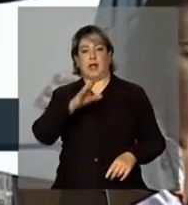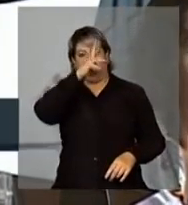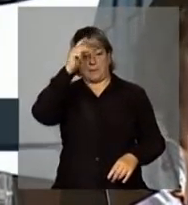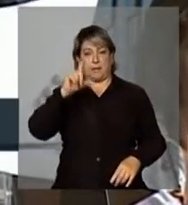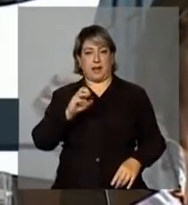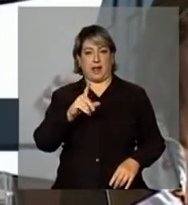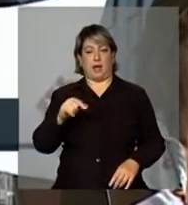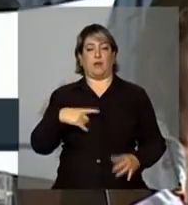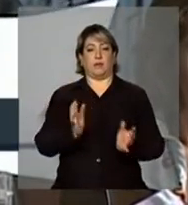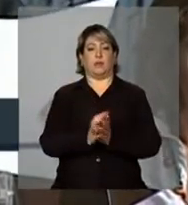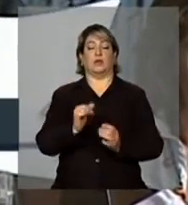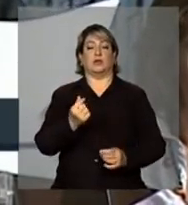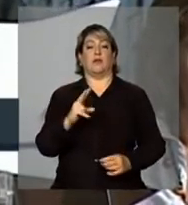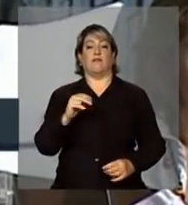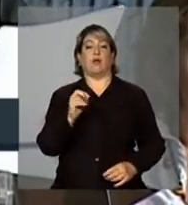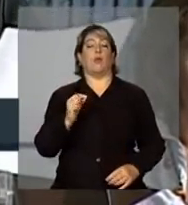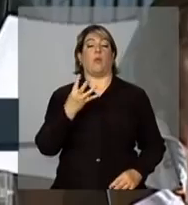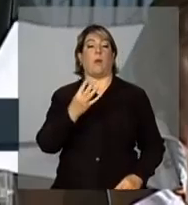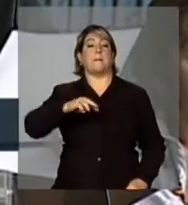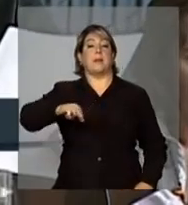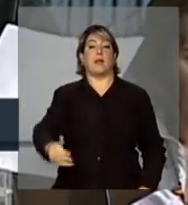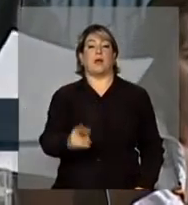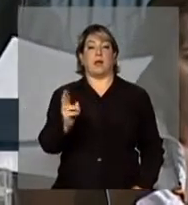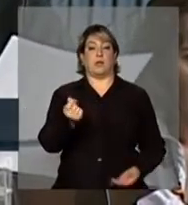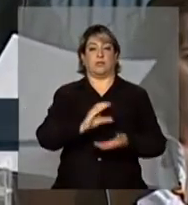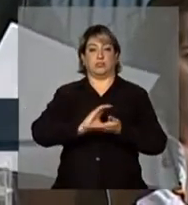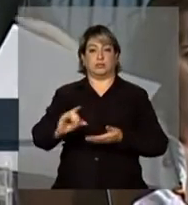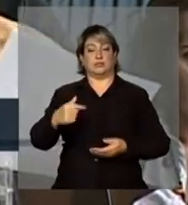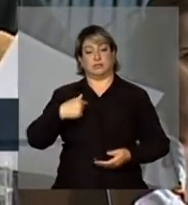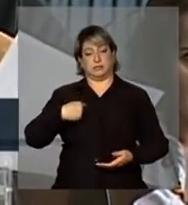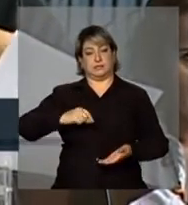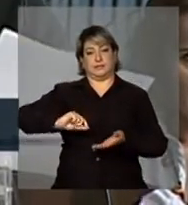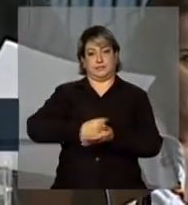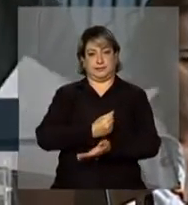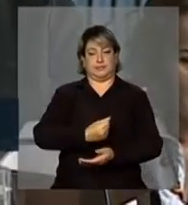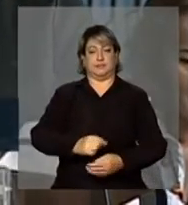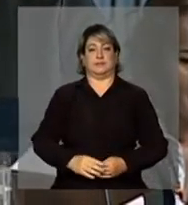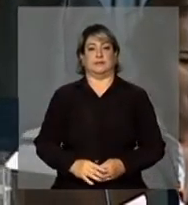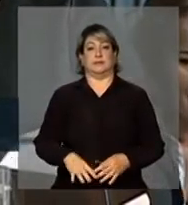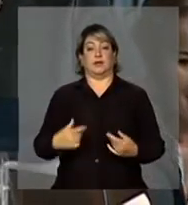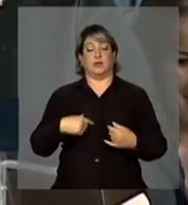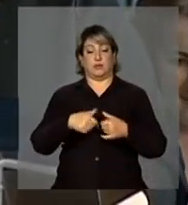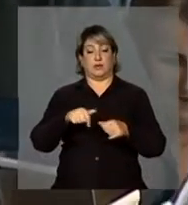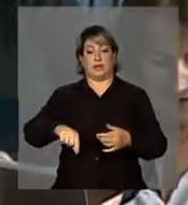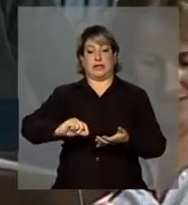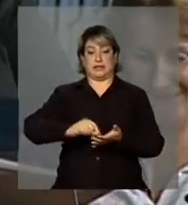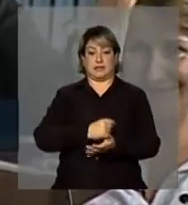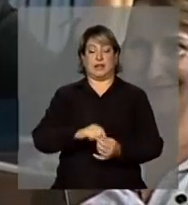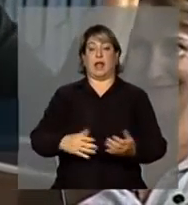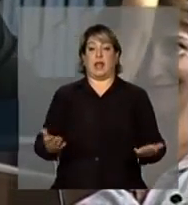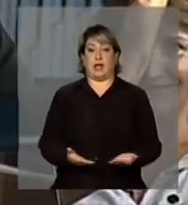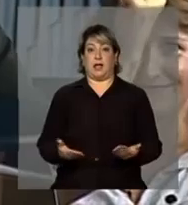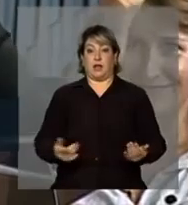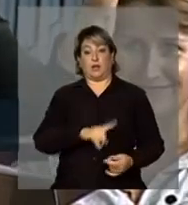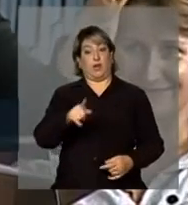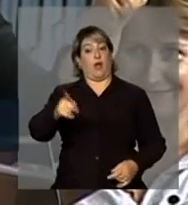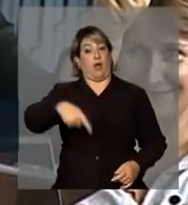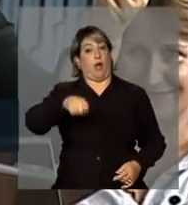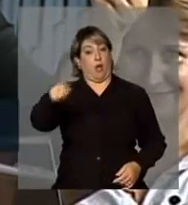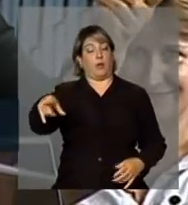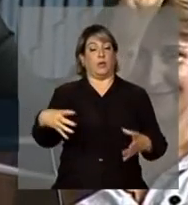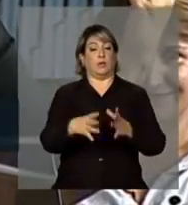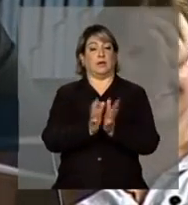povos indígenas, no valor de 4 milhões de reais. Isabela Mônica Vieira Teixeira, que sou eu. Então, estou assinando. E agora, cobra da turma da